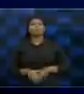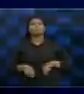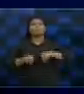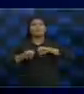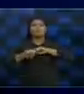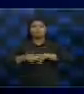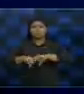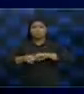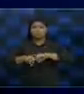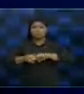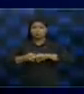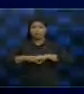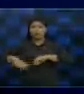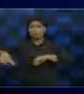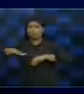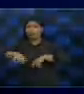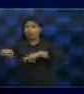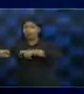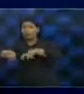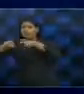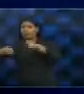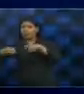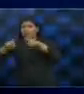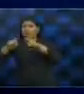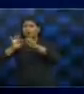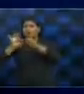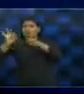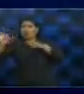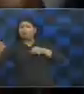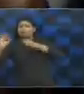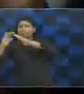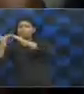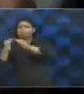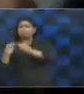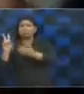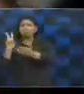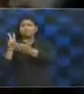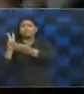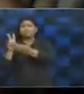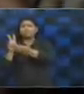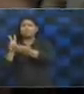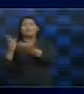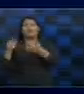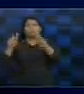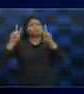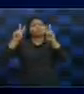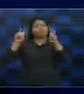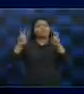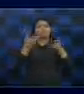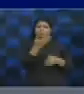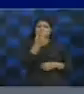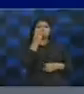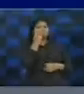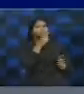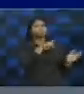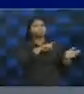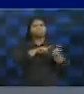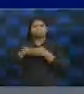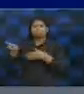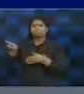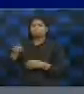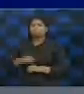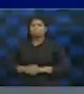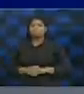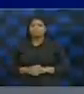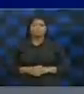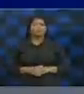Educação na zona rural e comunidades indígenas, esse é o papel. Candidato Marcelo pergunta, 30 segundos. Eu quero aproveitar